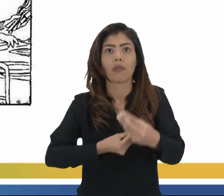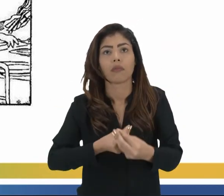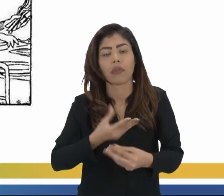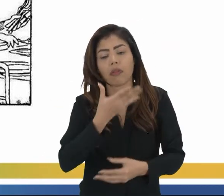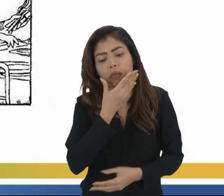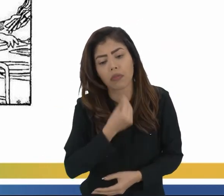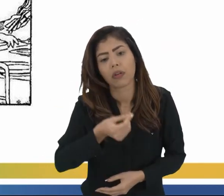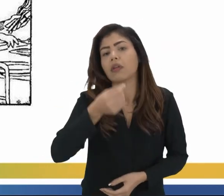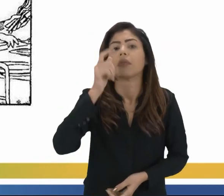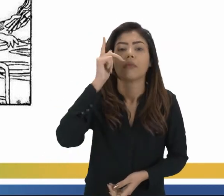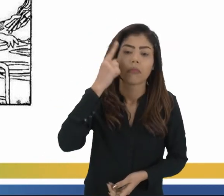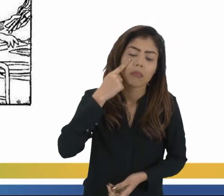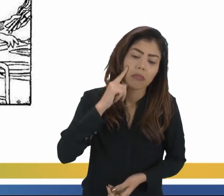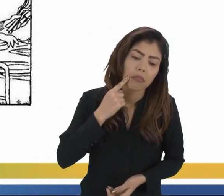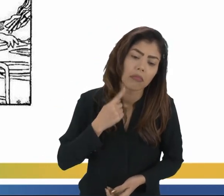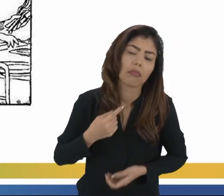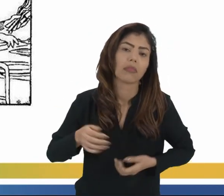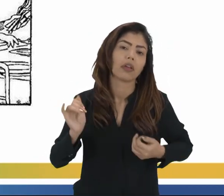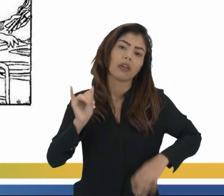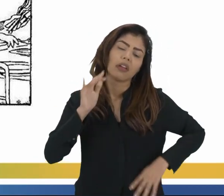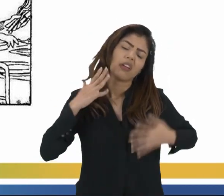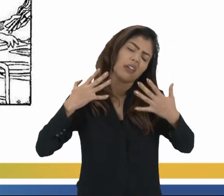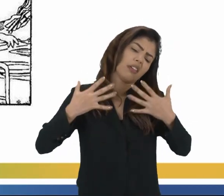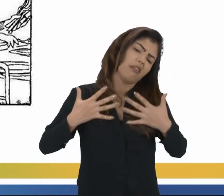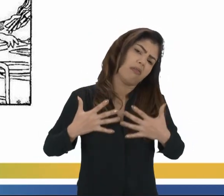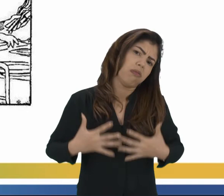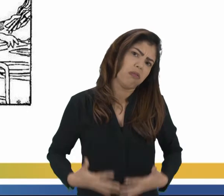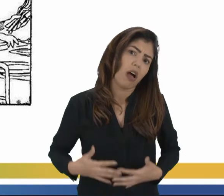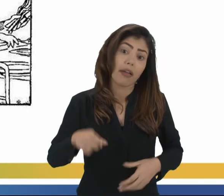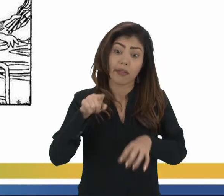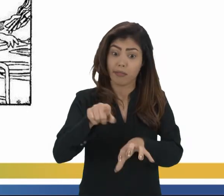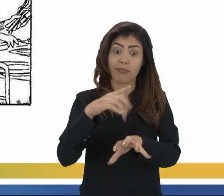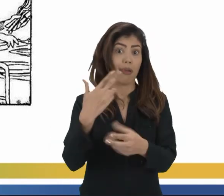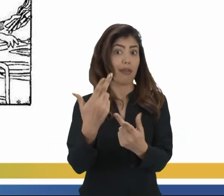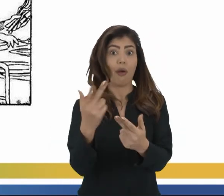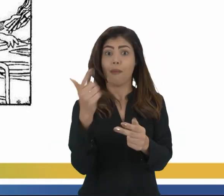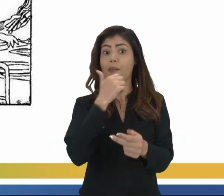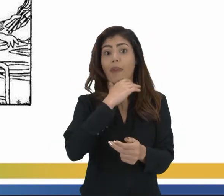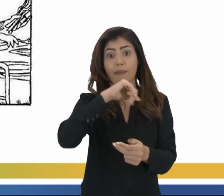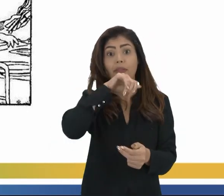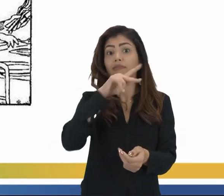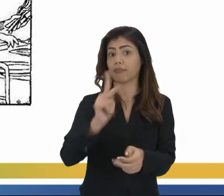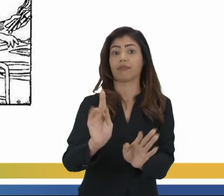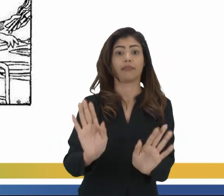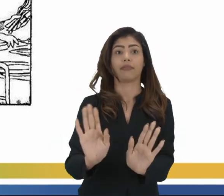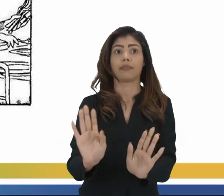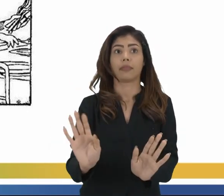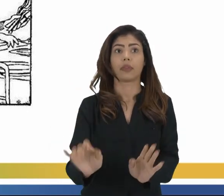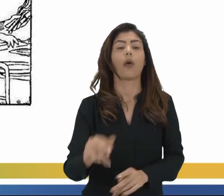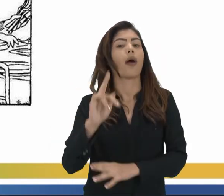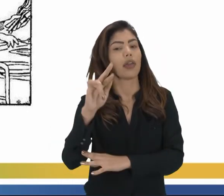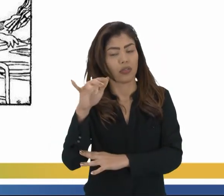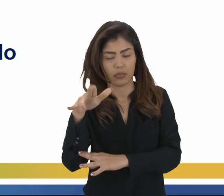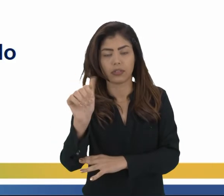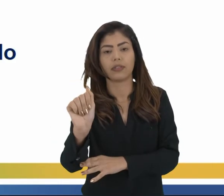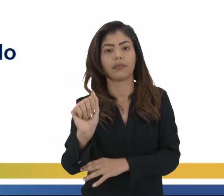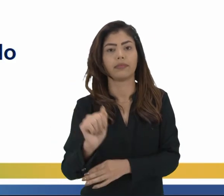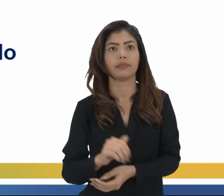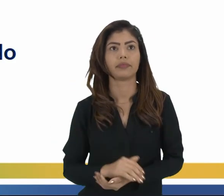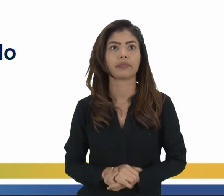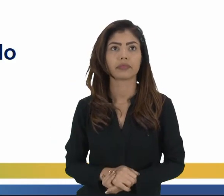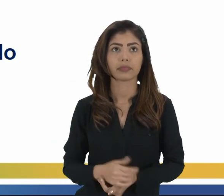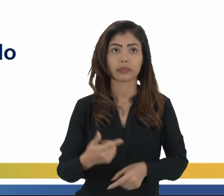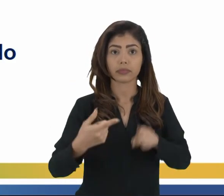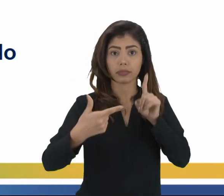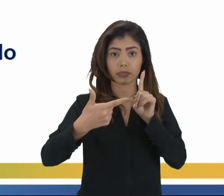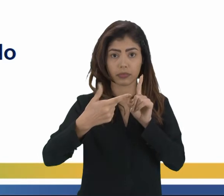triste, cansado, que não corresponde ao que o pai dela é. Então temos aí dentro dessa questão uma ironia. Numa